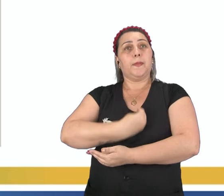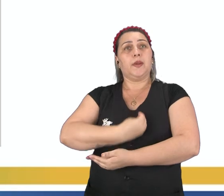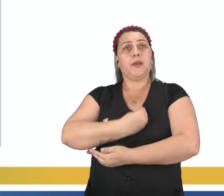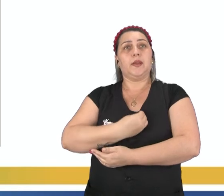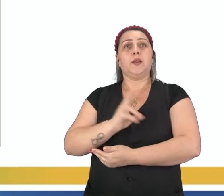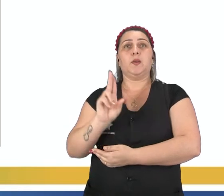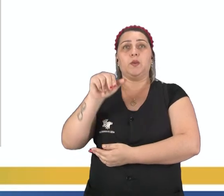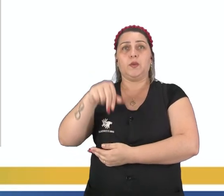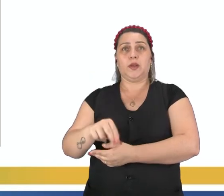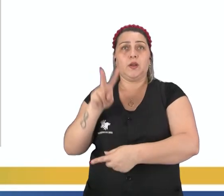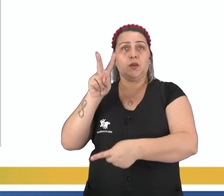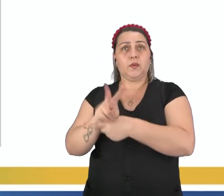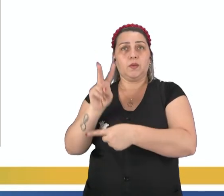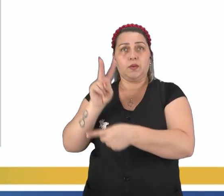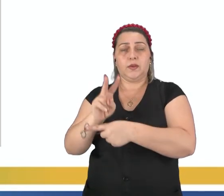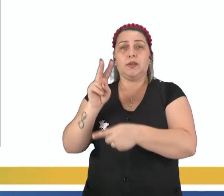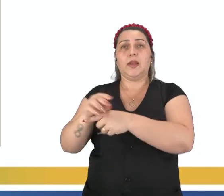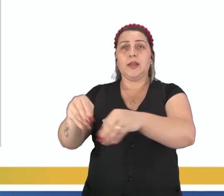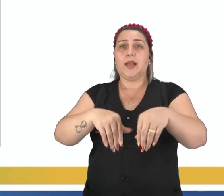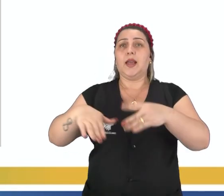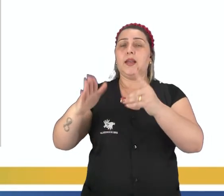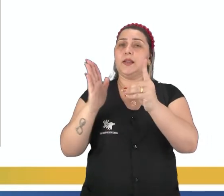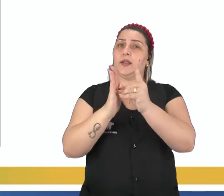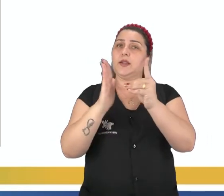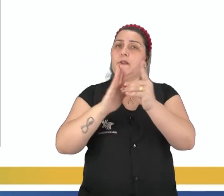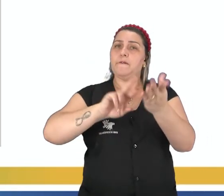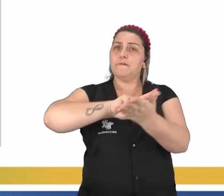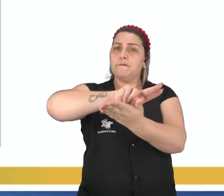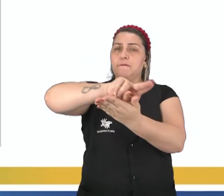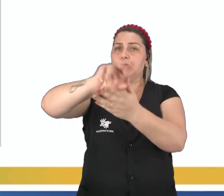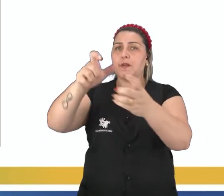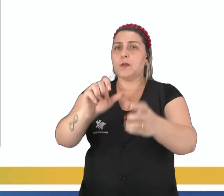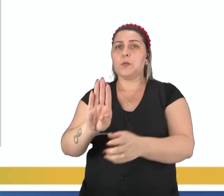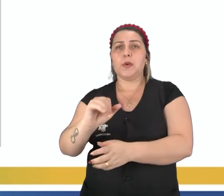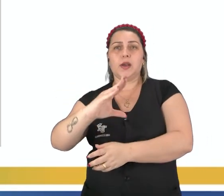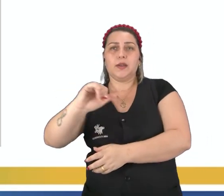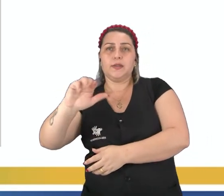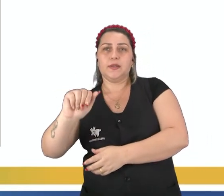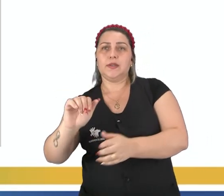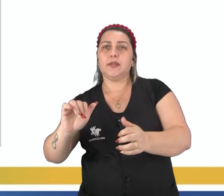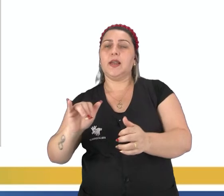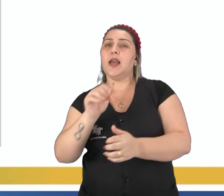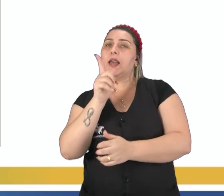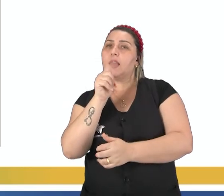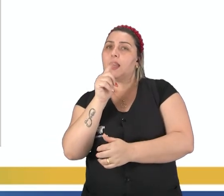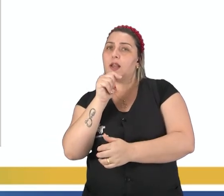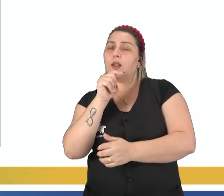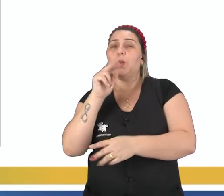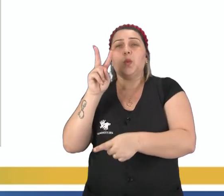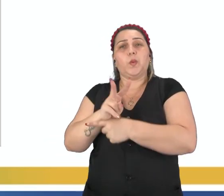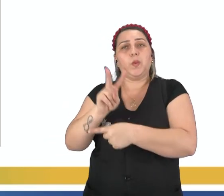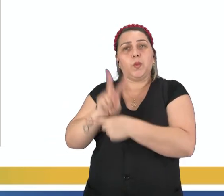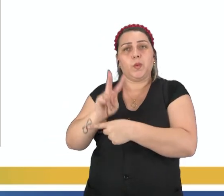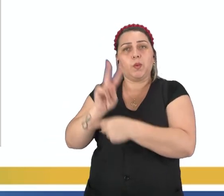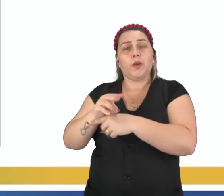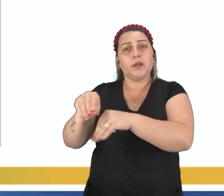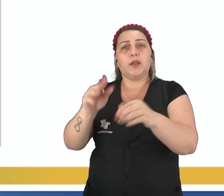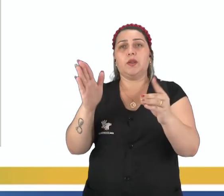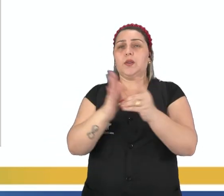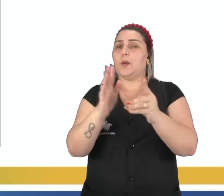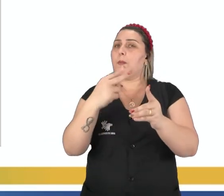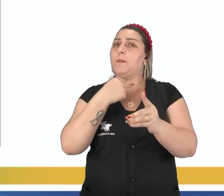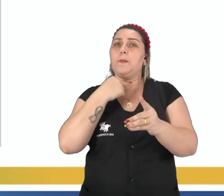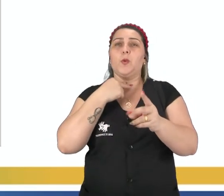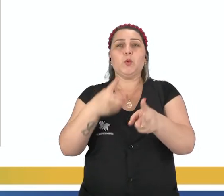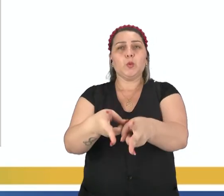de unidades de conservação e terras indígenas em vários pontos da bacia hidrográfica, né? E se você tem uma unidade de conservação ou uma terra indígena, você